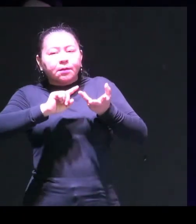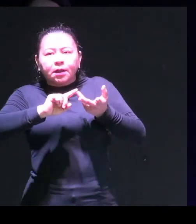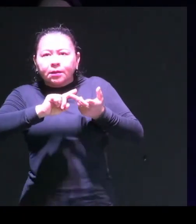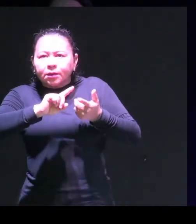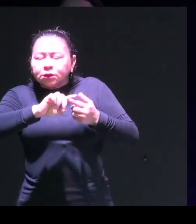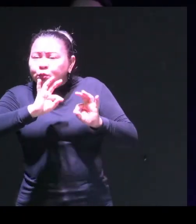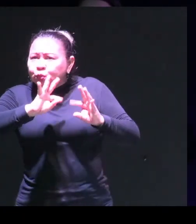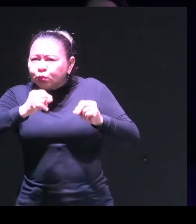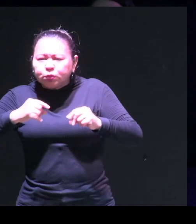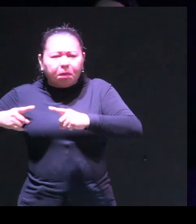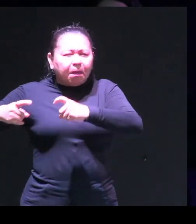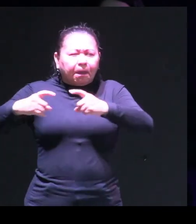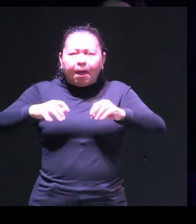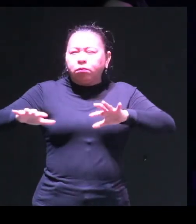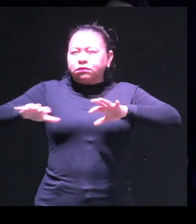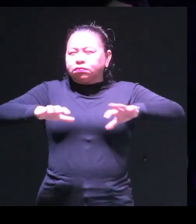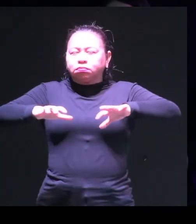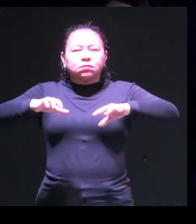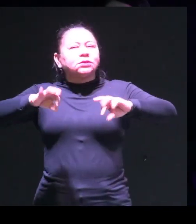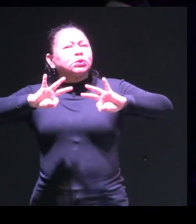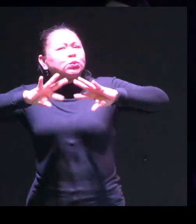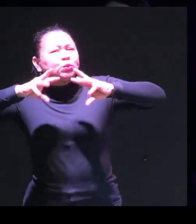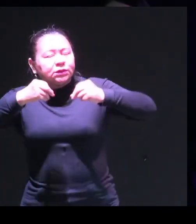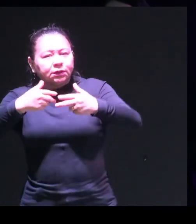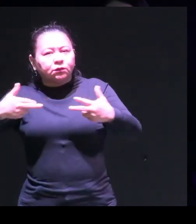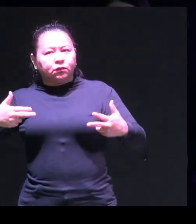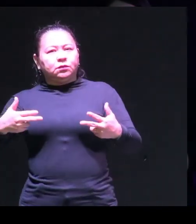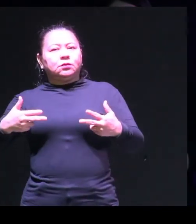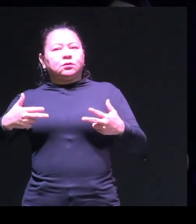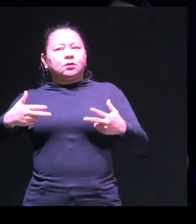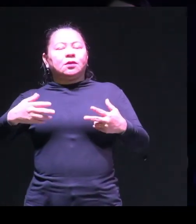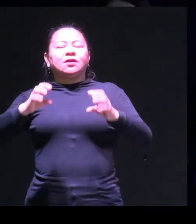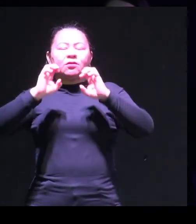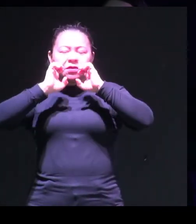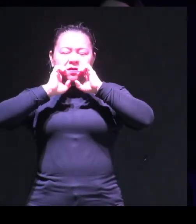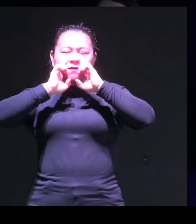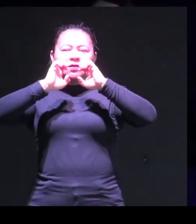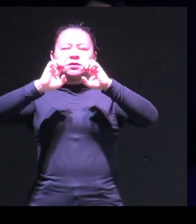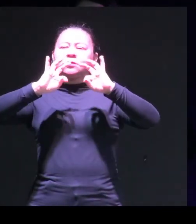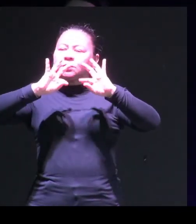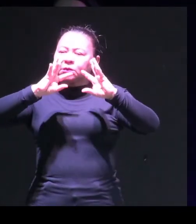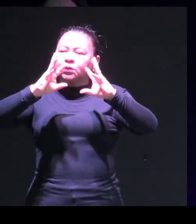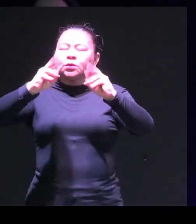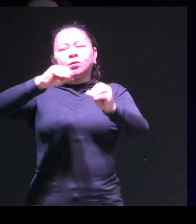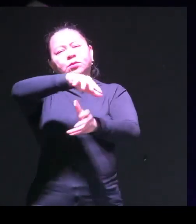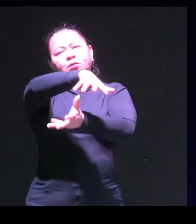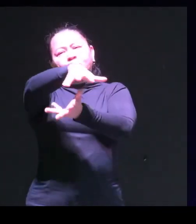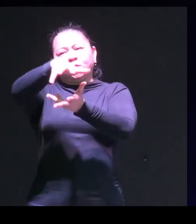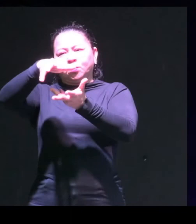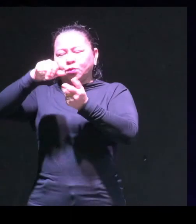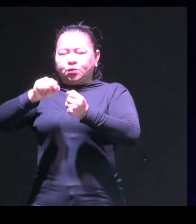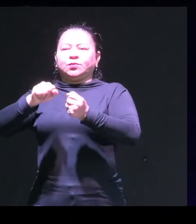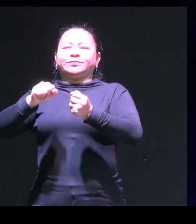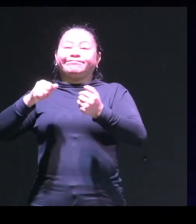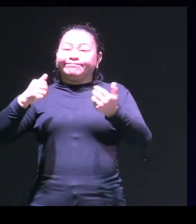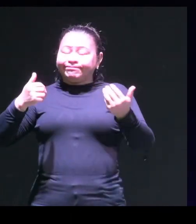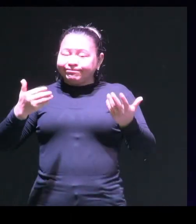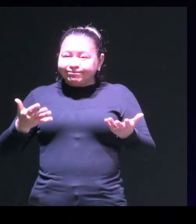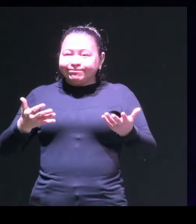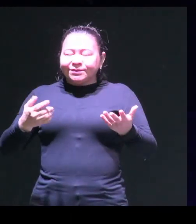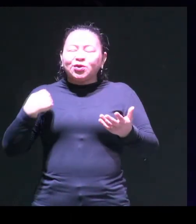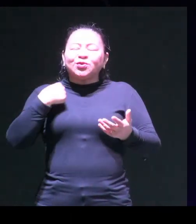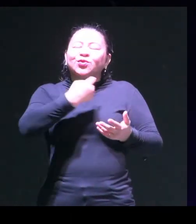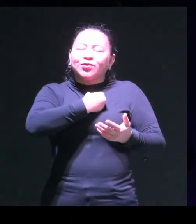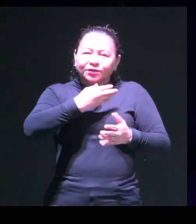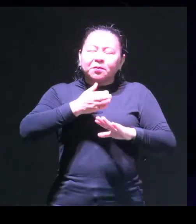que nós vimos, guerras, terremotos e tudo mais. Ele falou, e o evangelho será pregado no mundo todo, então virá o fim. Nós